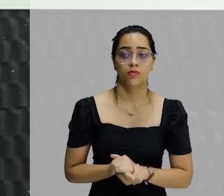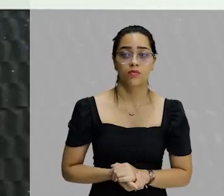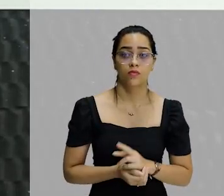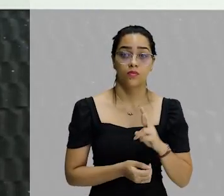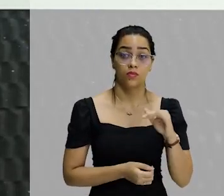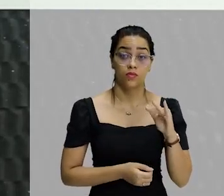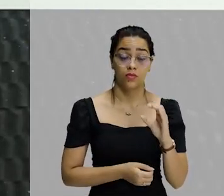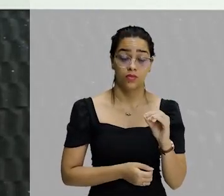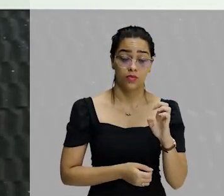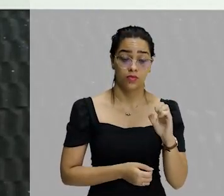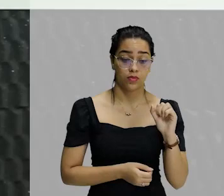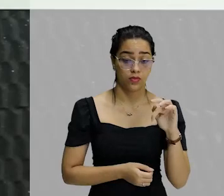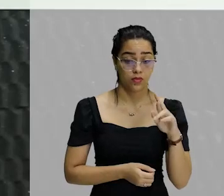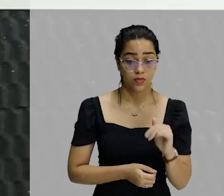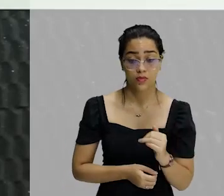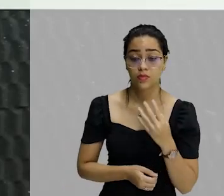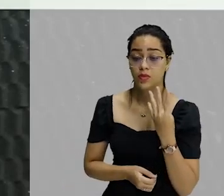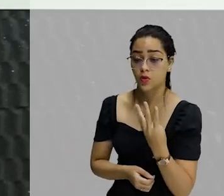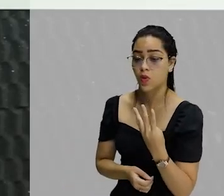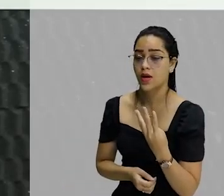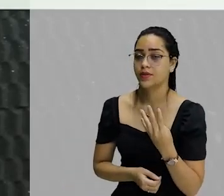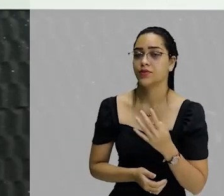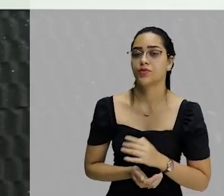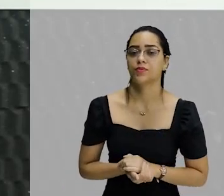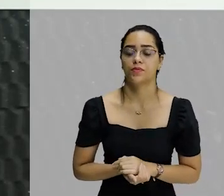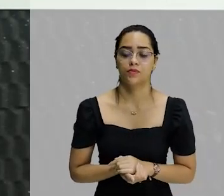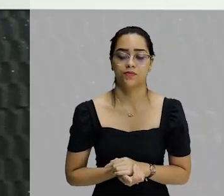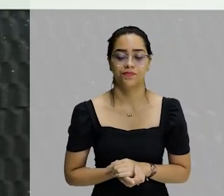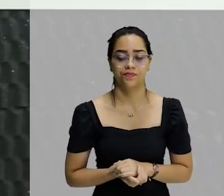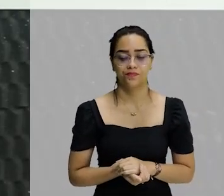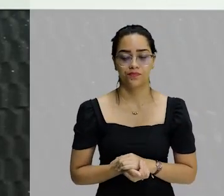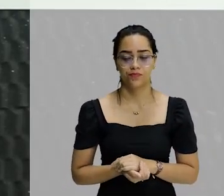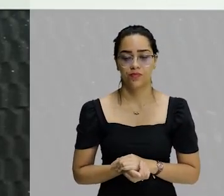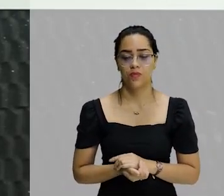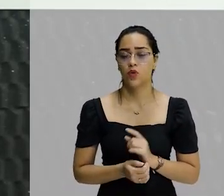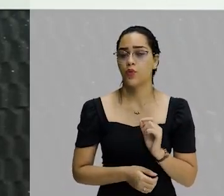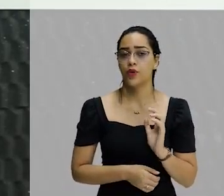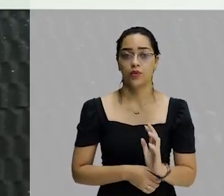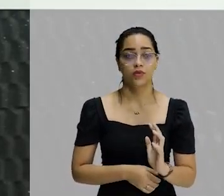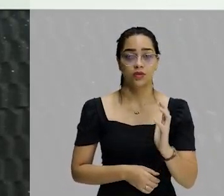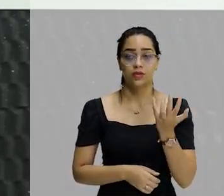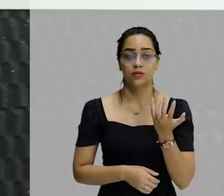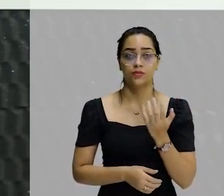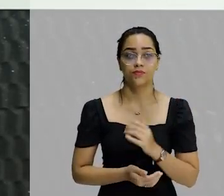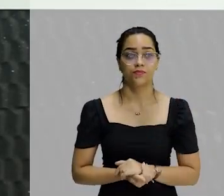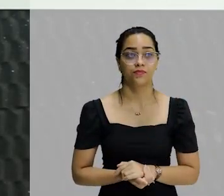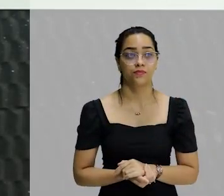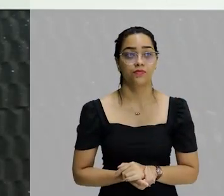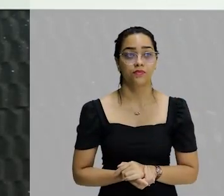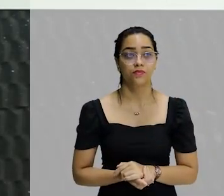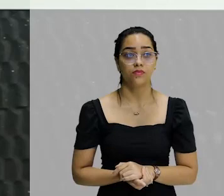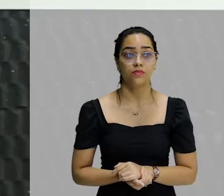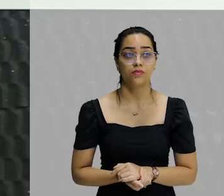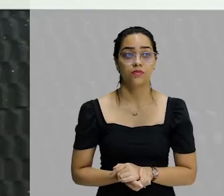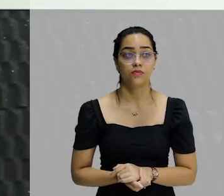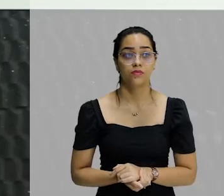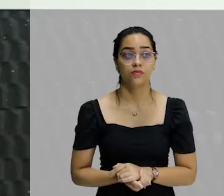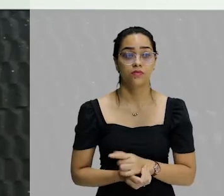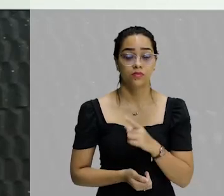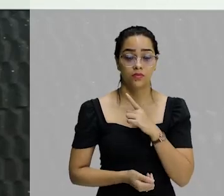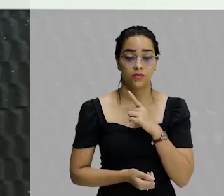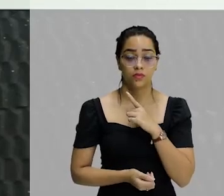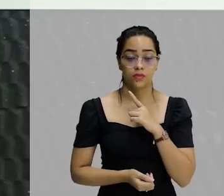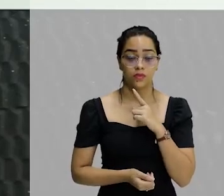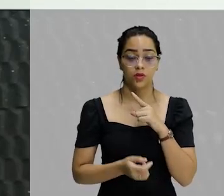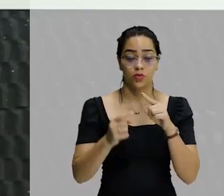da esfera é 4 centímetros. Tá? Então, o que aconteceu bem aqui, ó? Eu tenho um